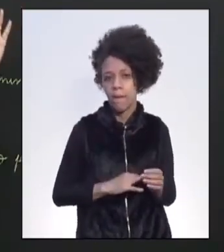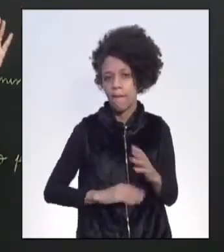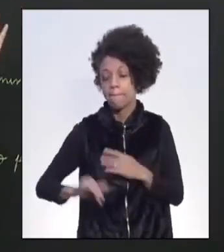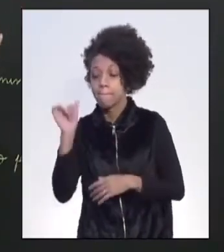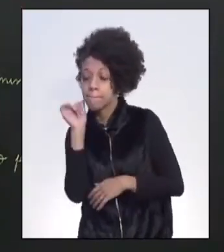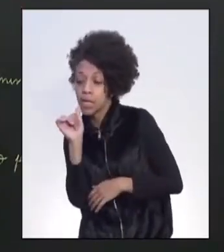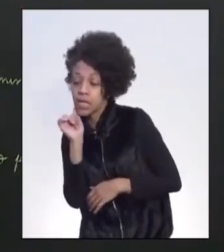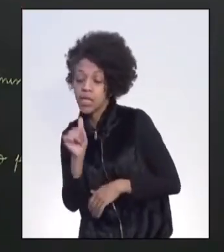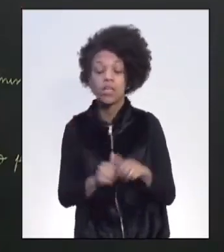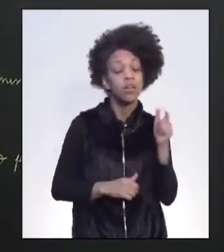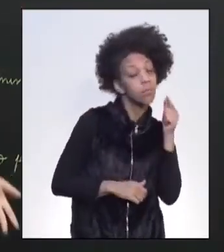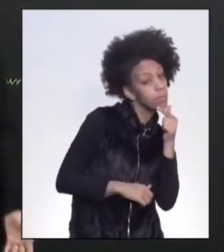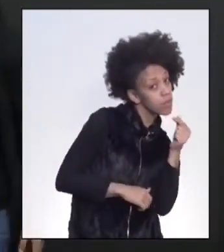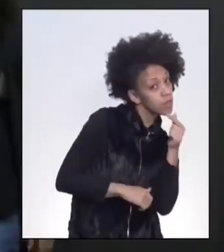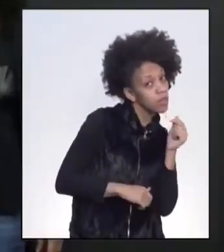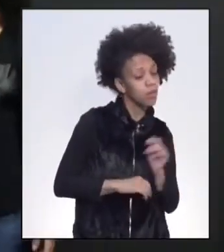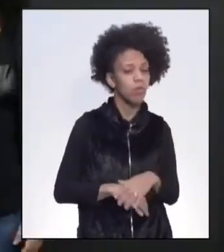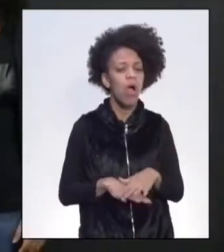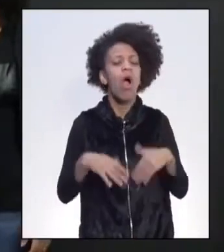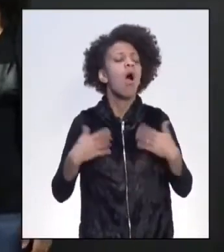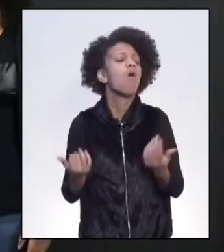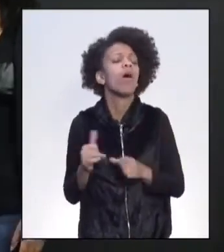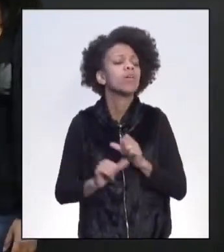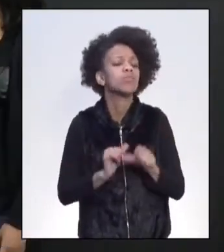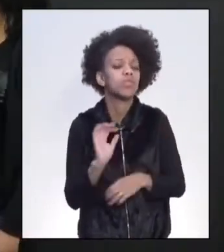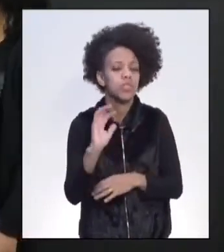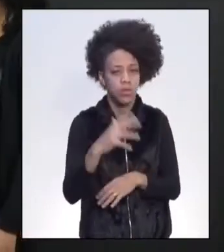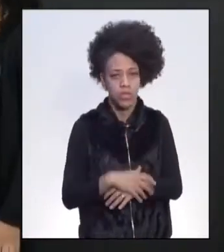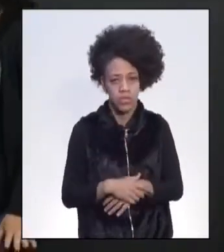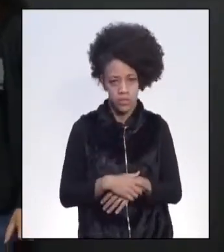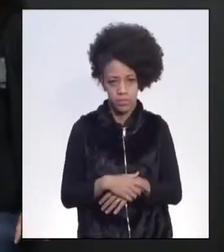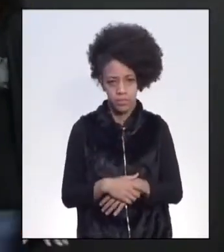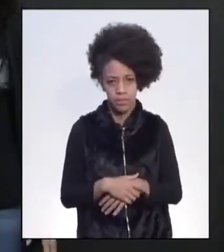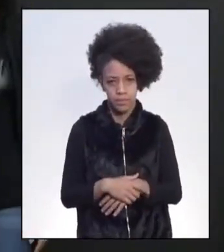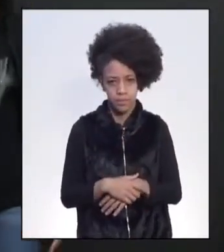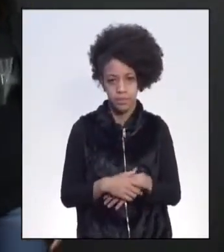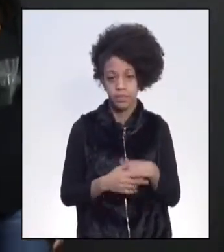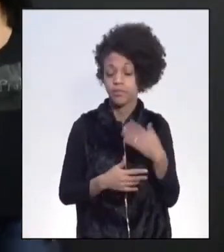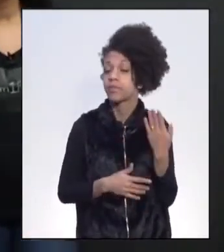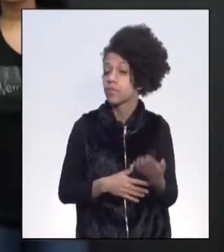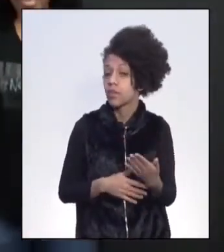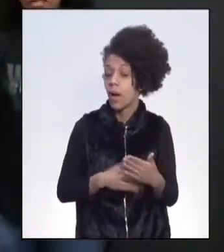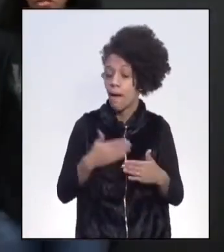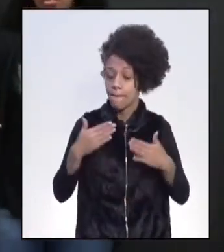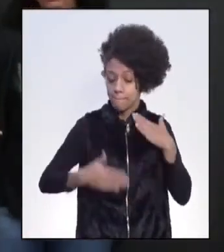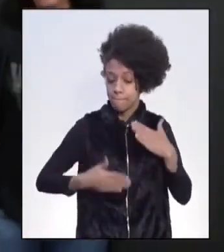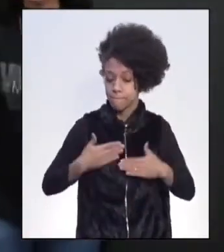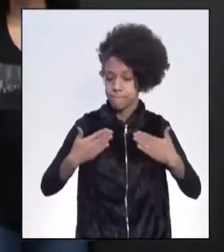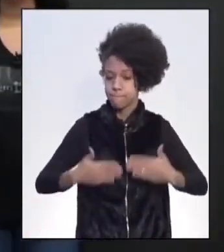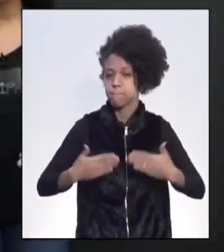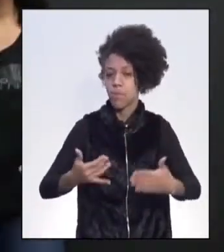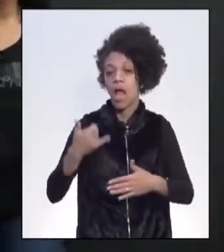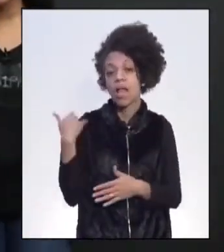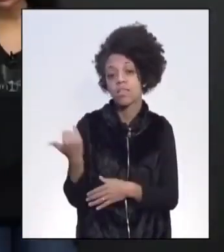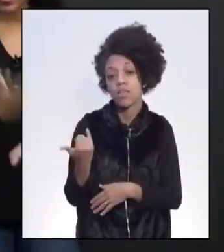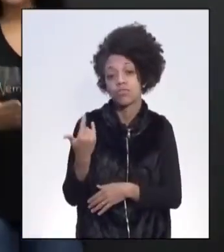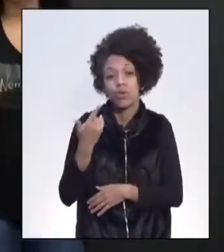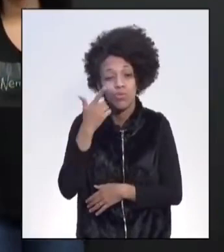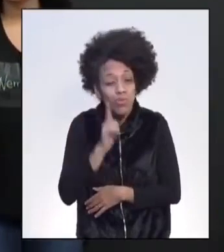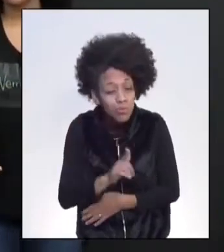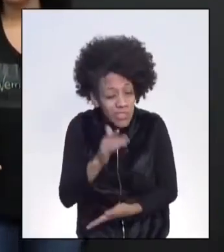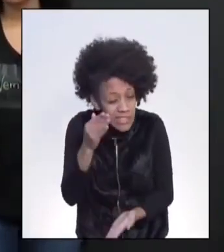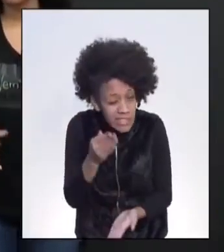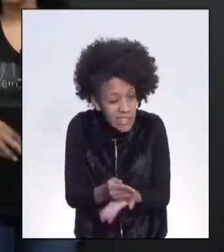cá, menino para cá. Quais mudanças estão ocorrendo? A puberdade, a idade, a gente não consegue